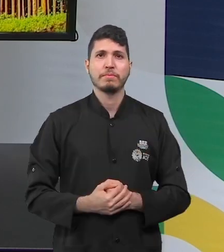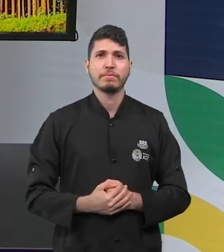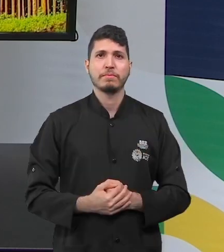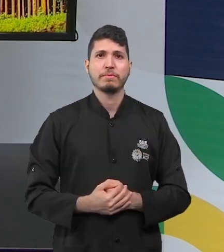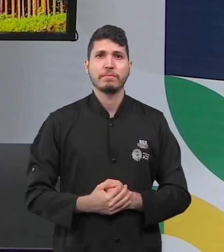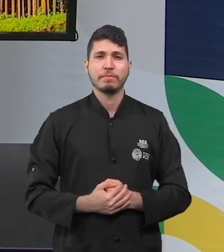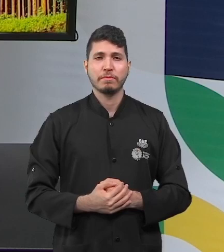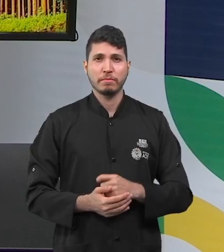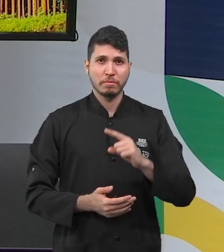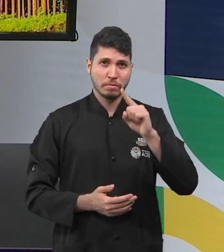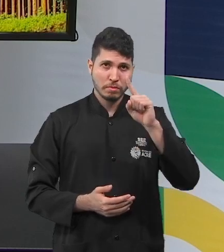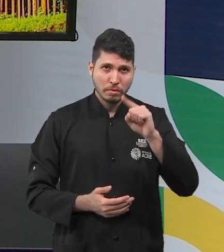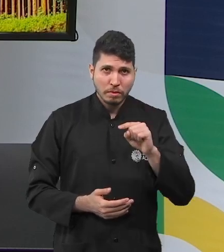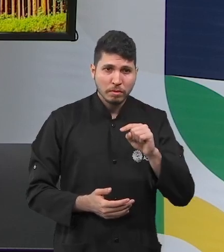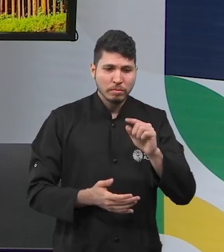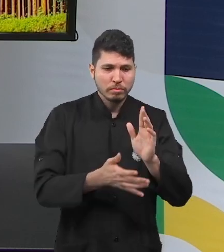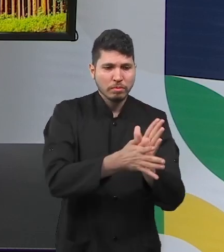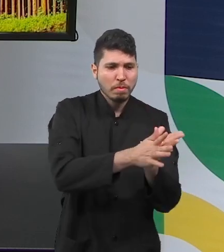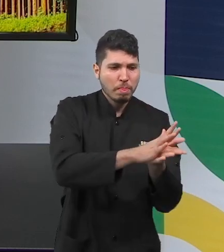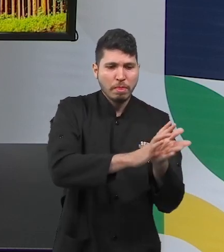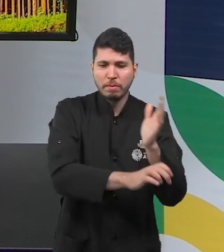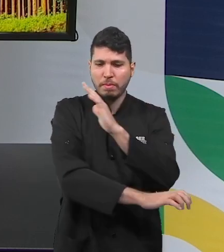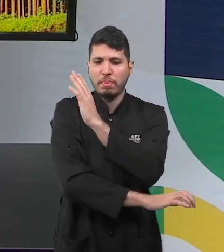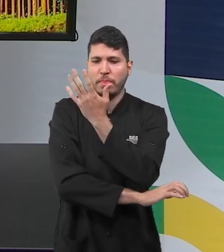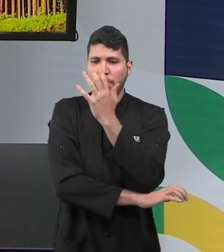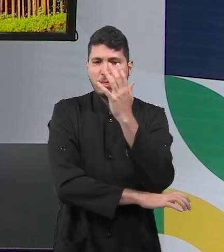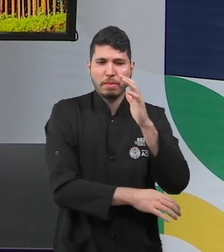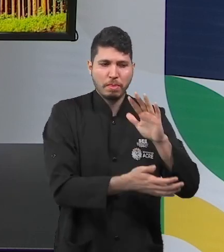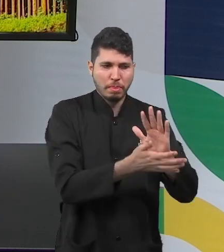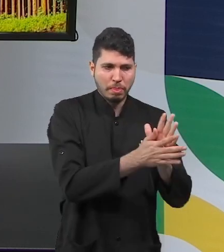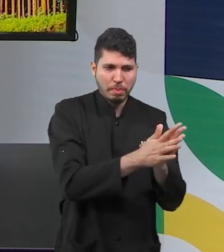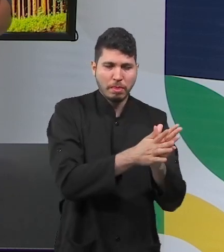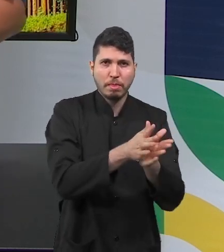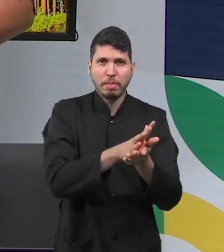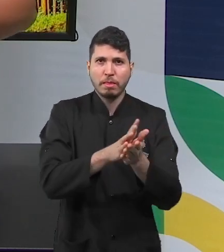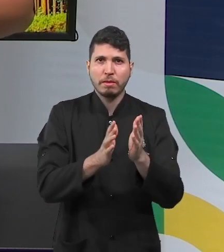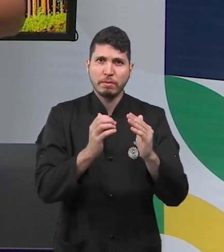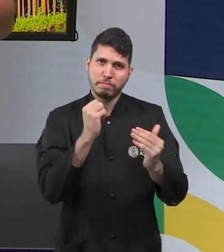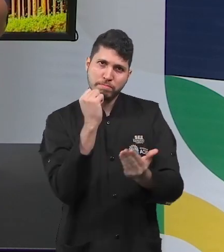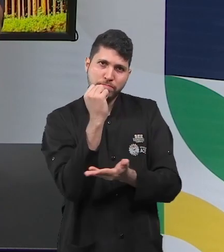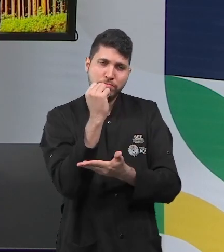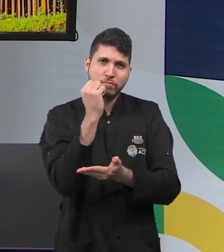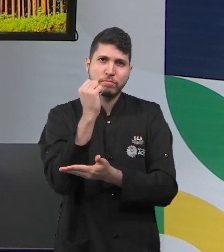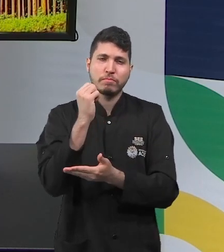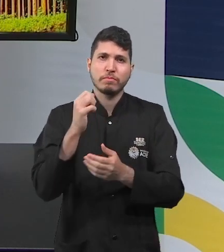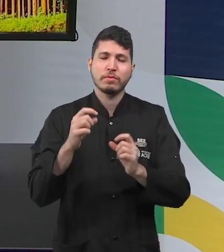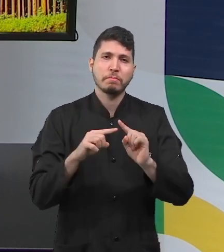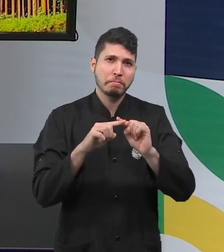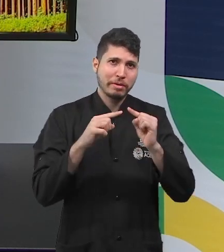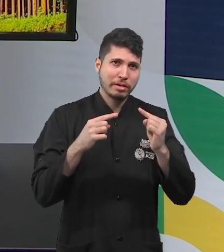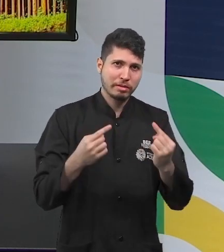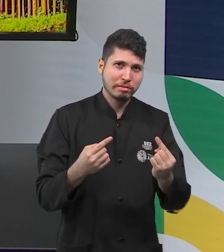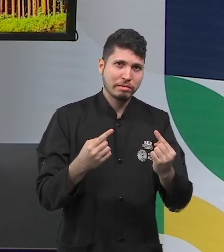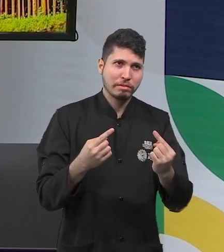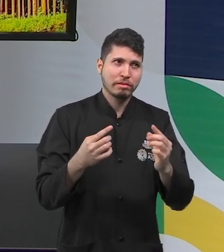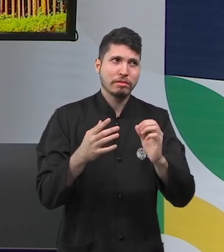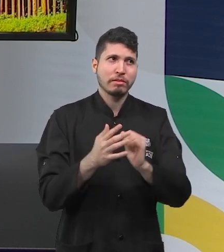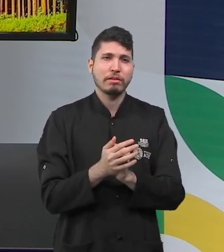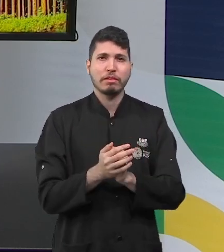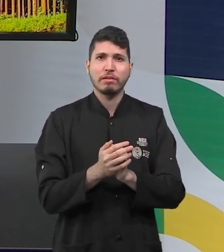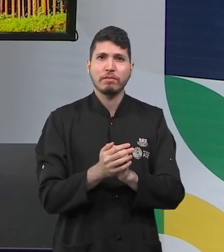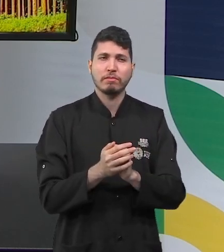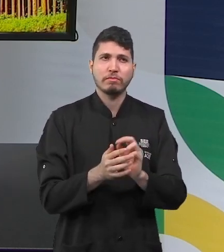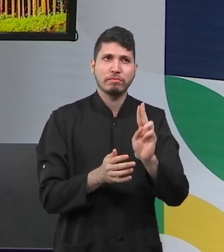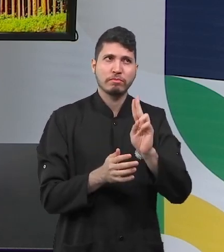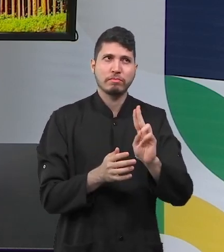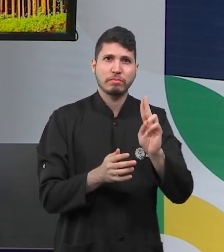simples, é um desmatamento onde ocorre uma forma mais efetiva para que não haja